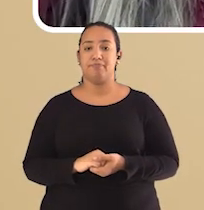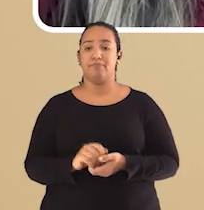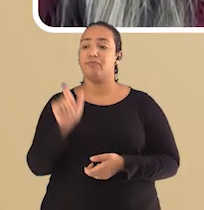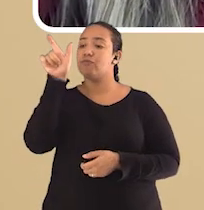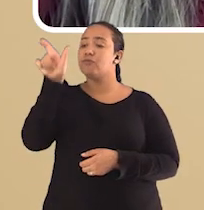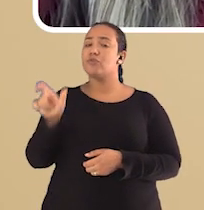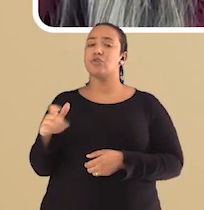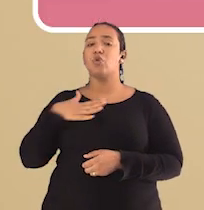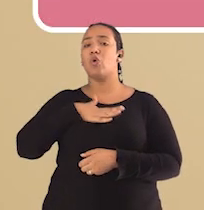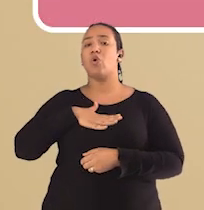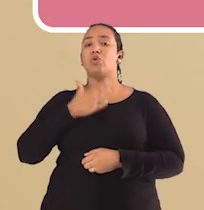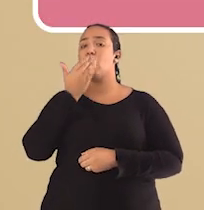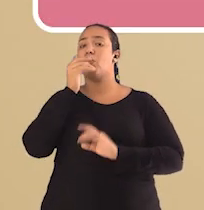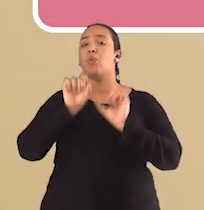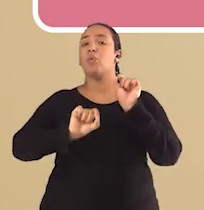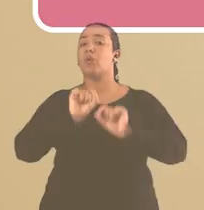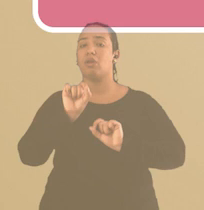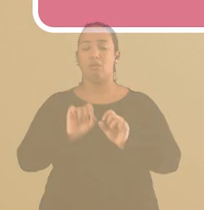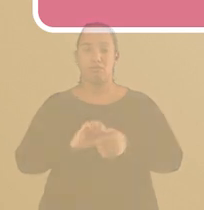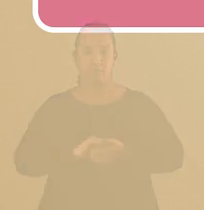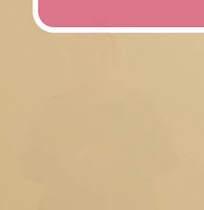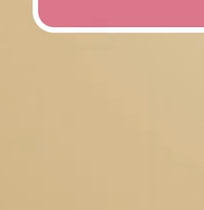What's your favorite food?